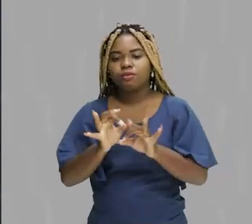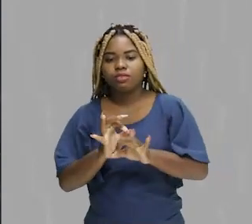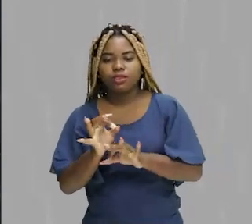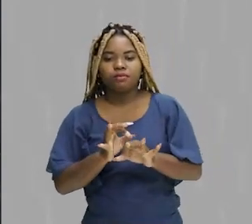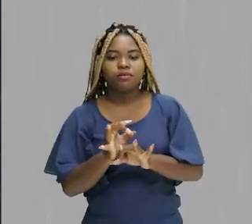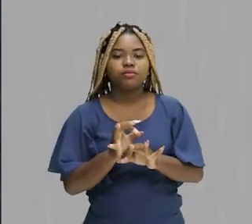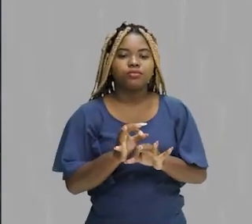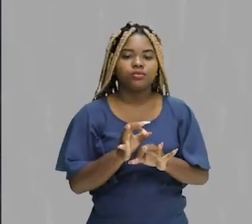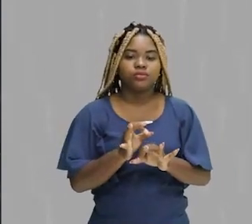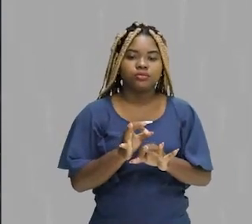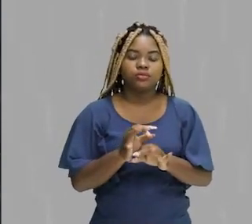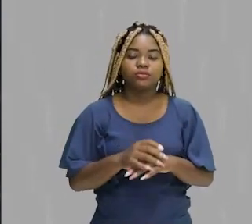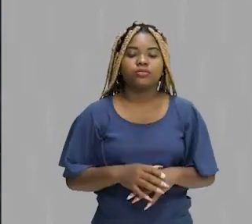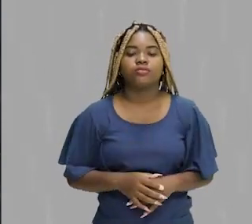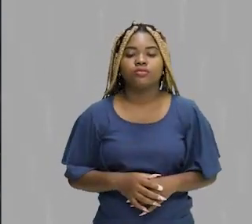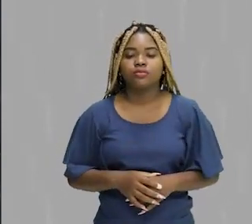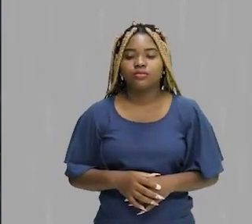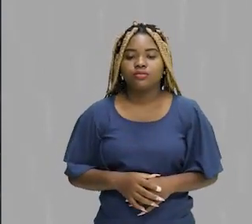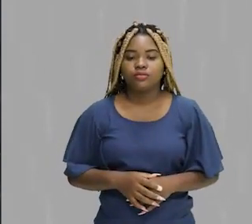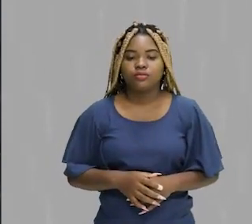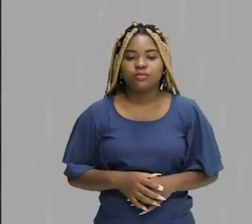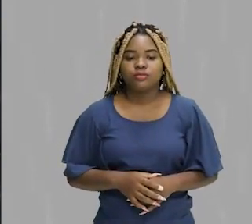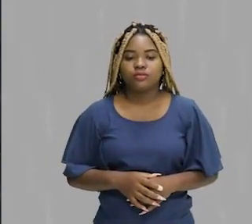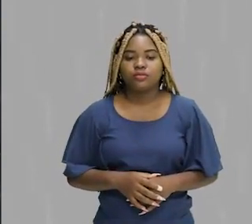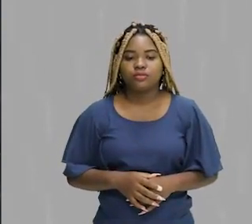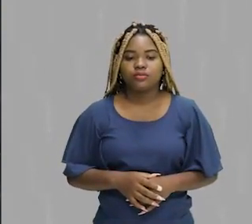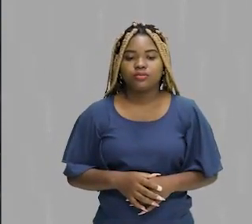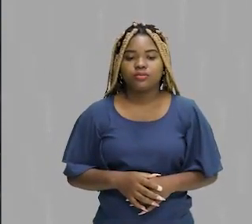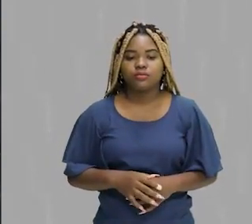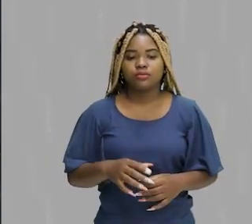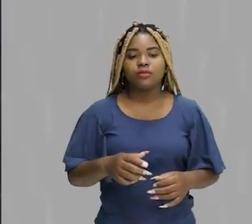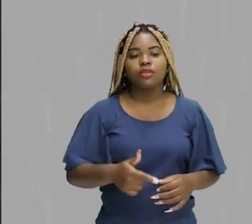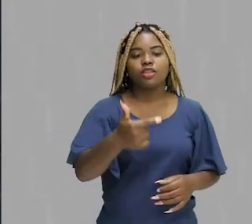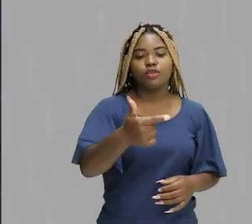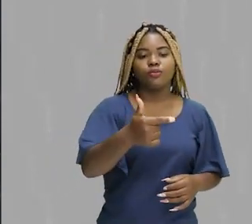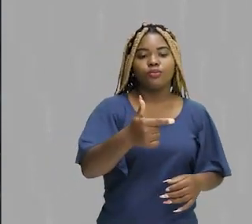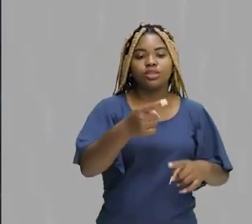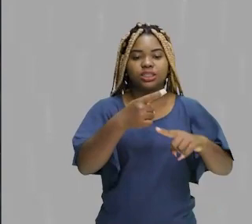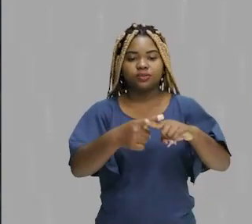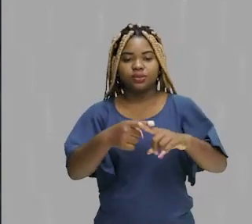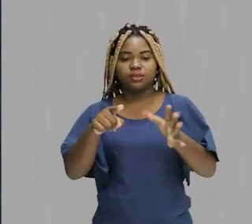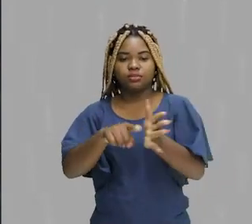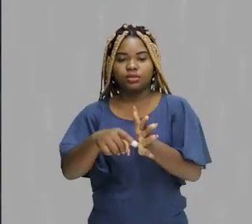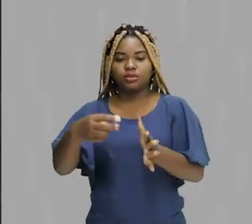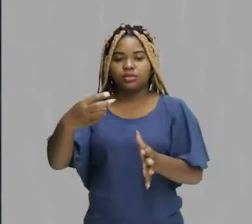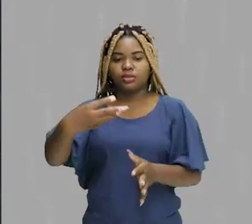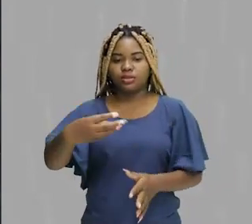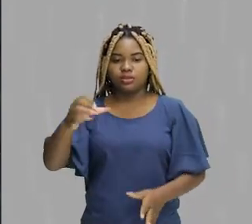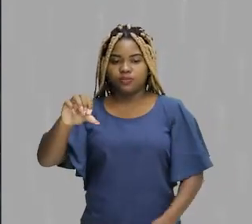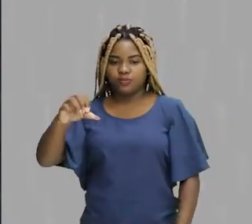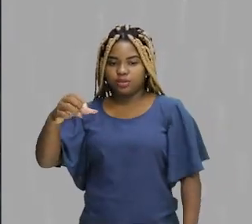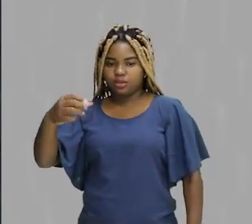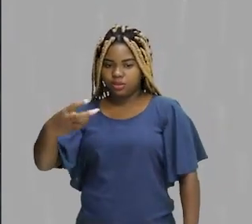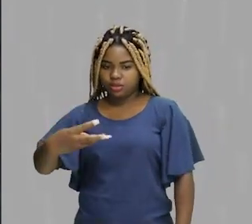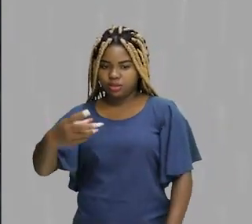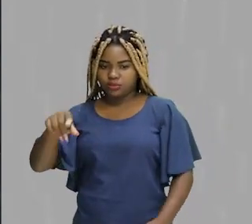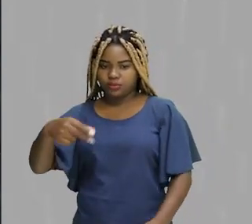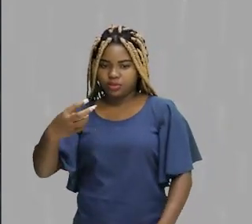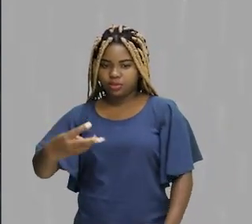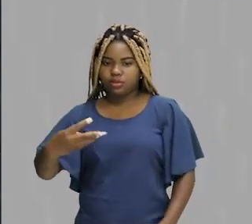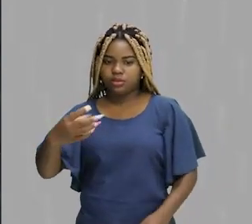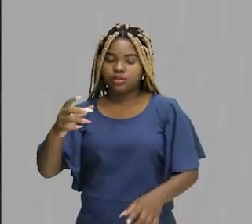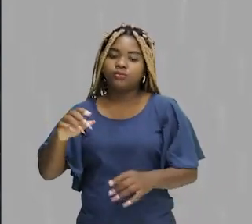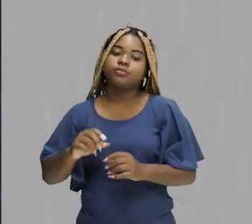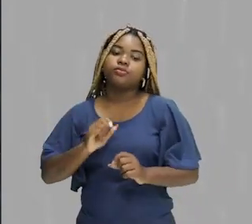trabalhar com os sinais, tudo bem? Ó, 2 vezes menos 393,3, turma, ó,